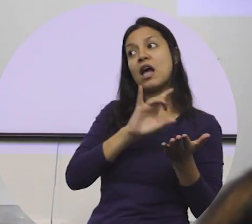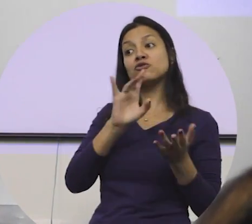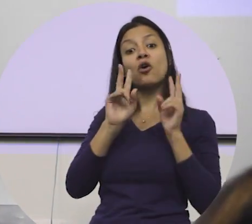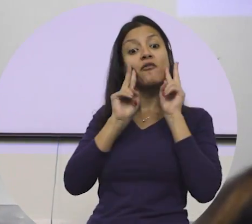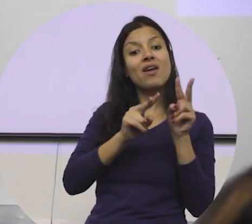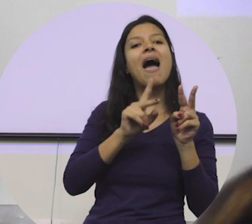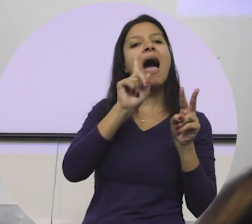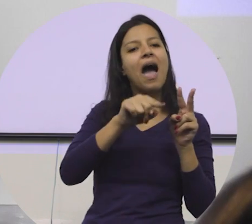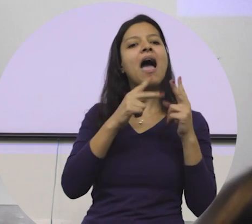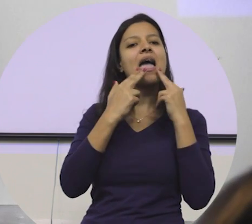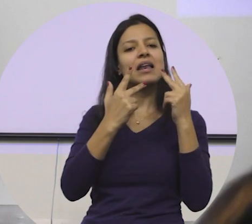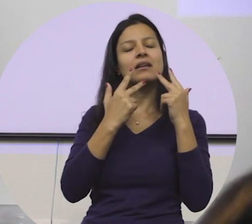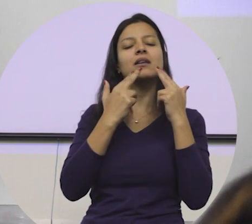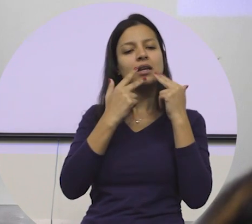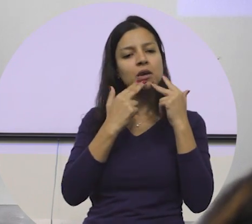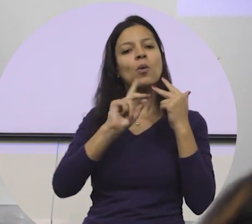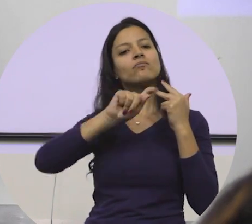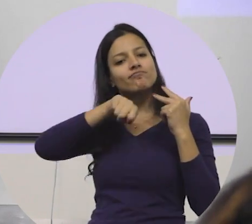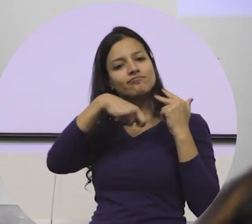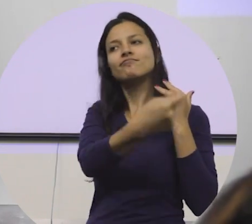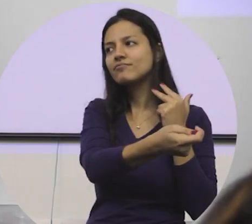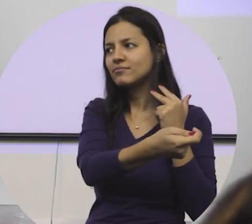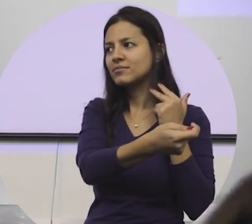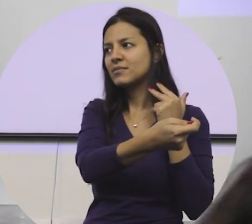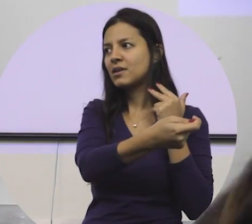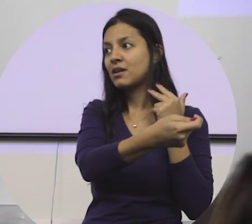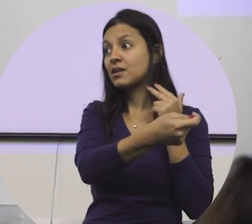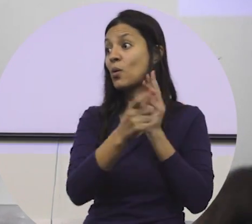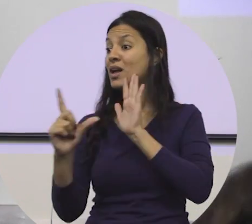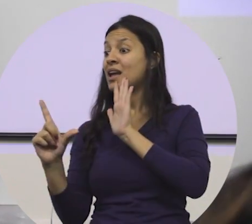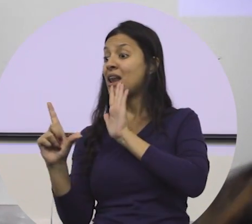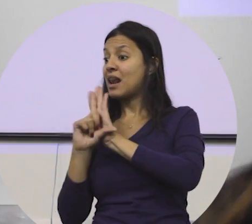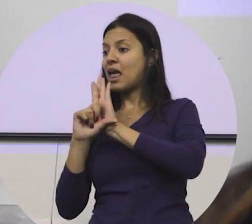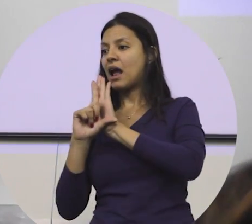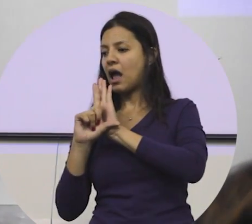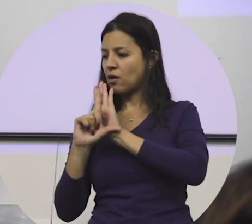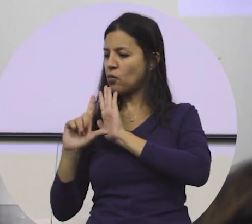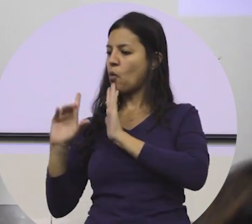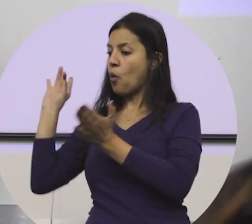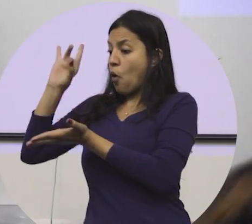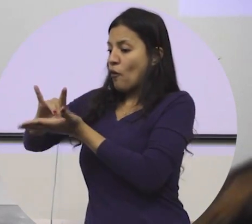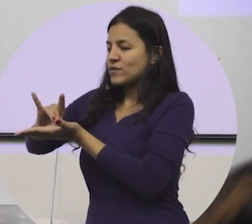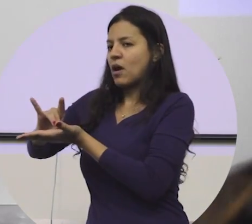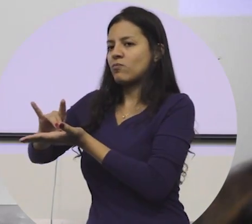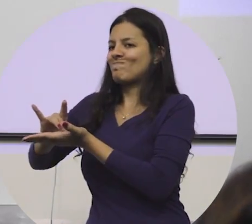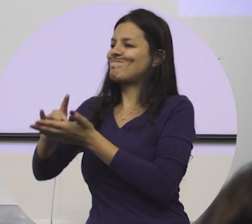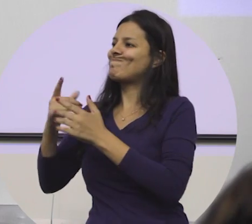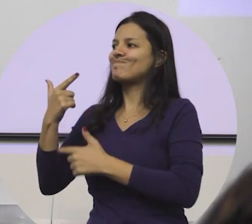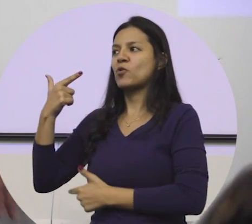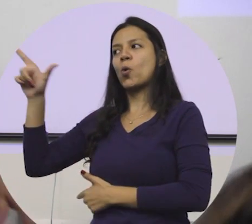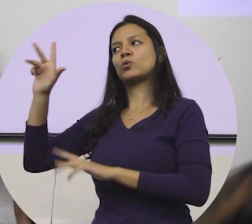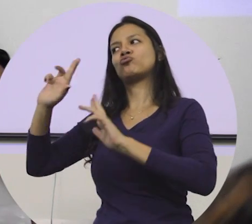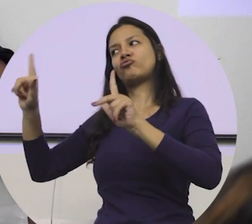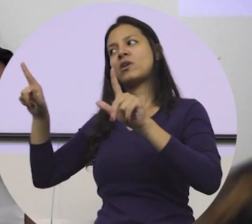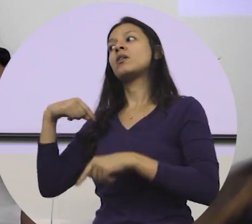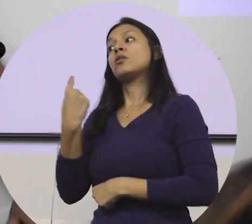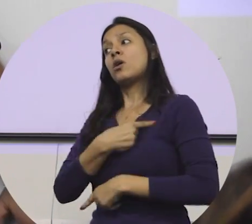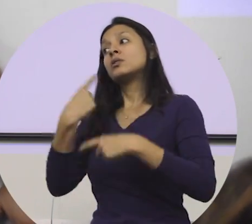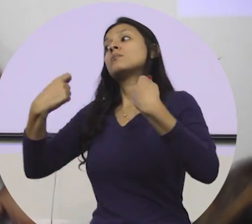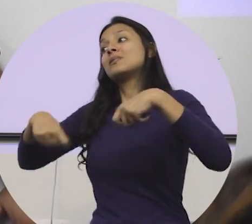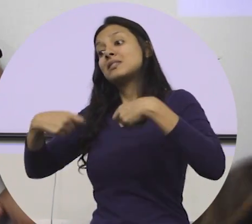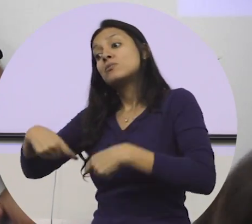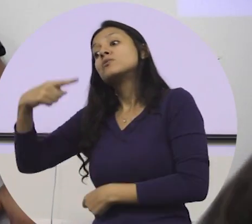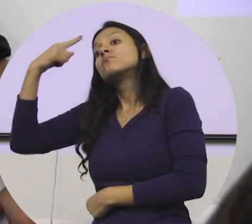da validade ou do status, né? Reconhecimento legal é outro, mas realmente a gente precisa pensar nisso e